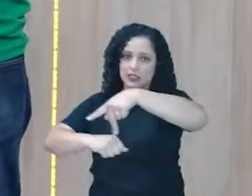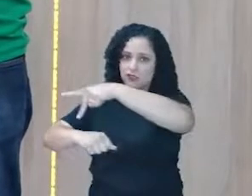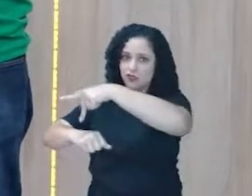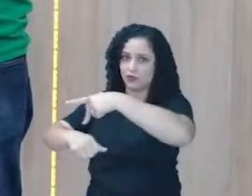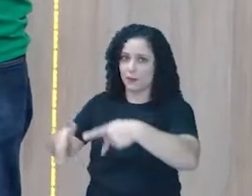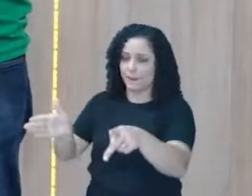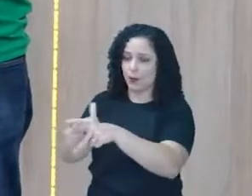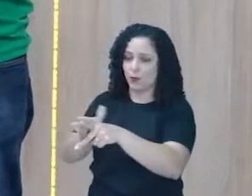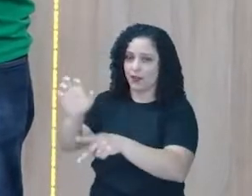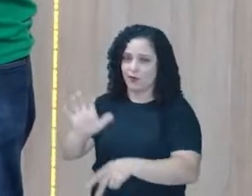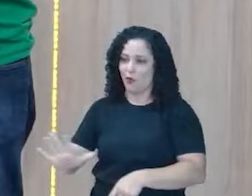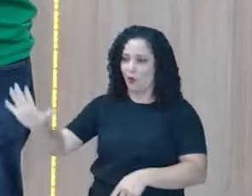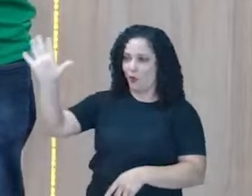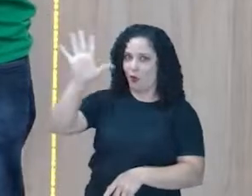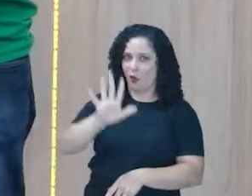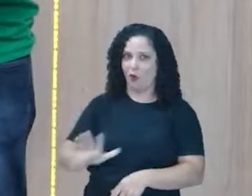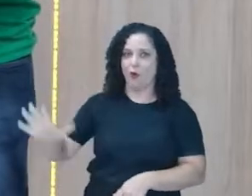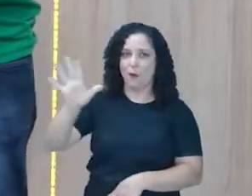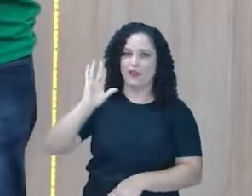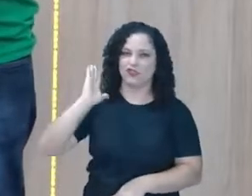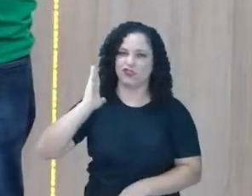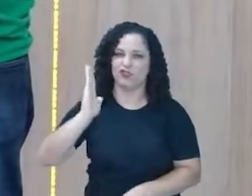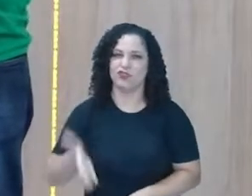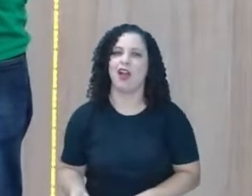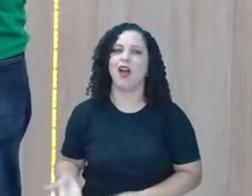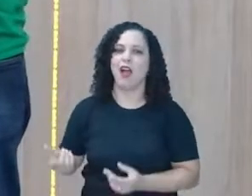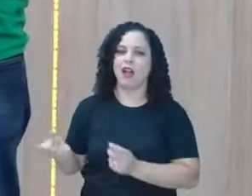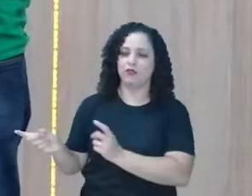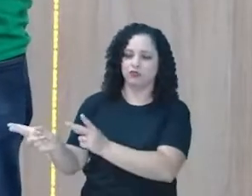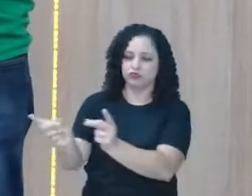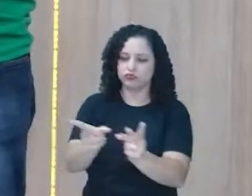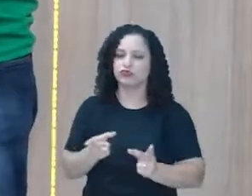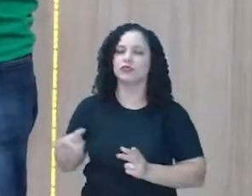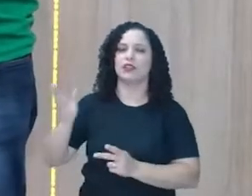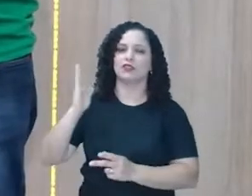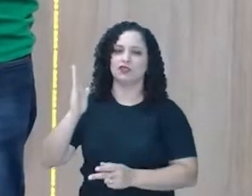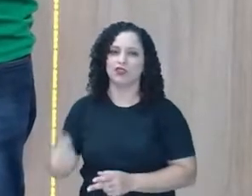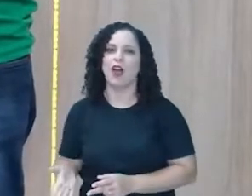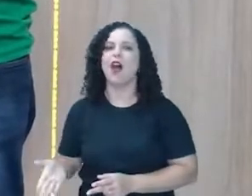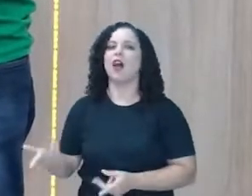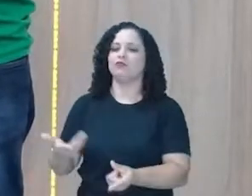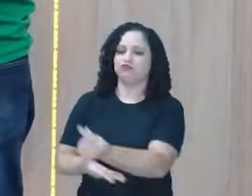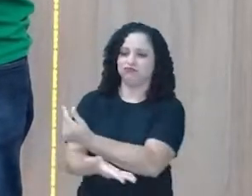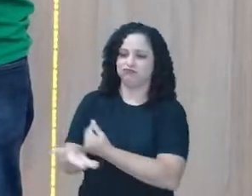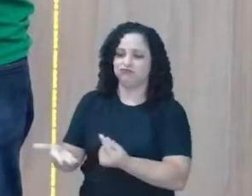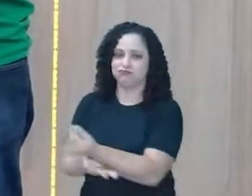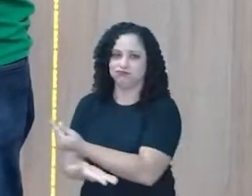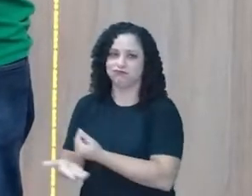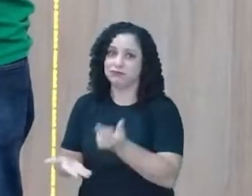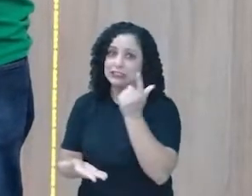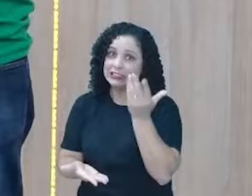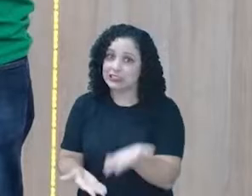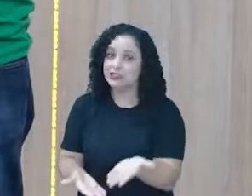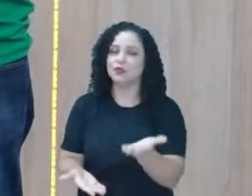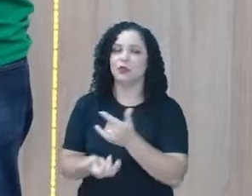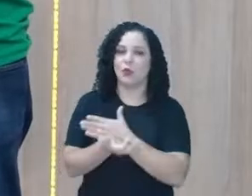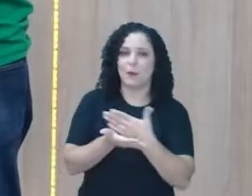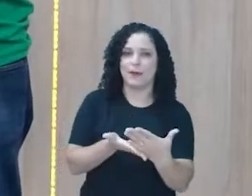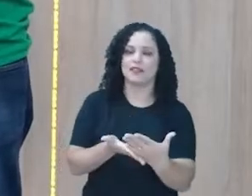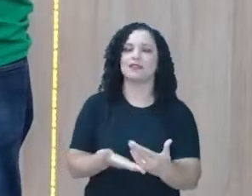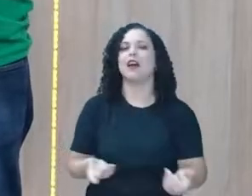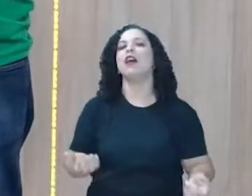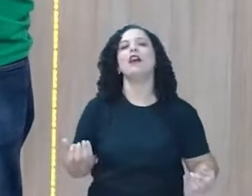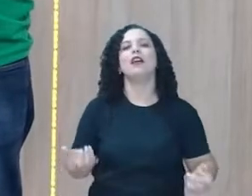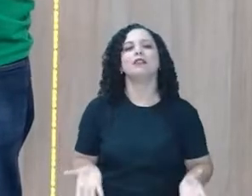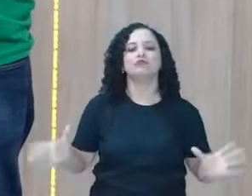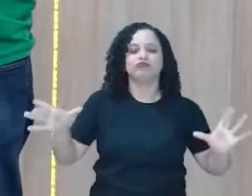europeus que eram já mercantilistas, né, e as colônias. Então isso vai ser o início da globalização que a gente vai falar já